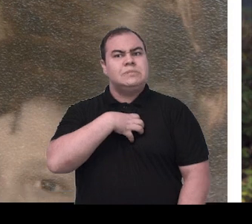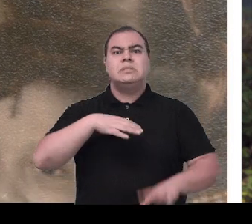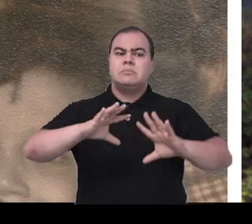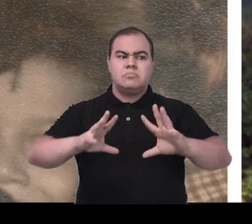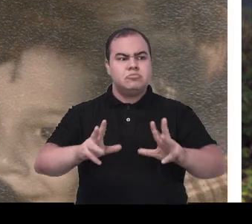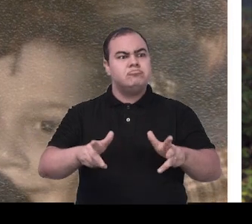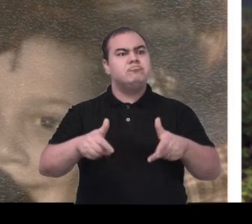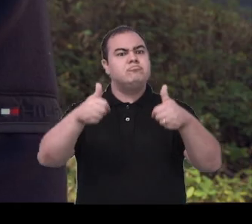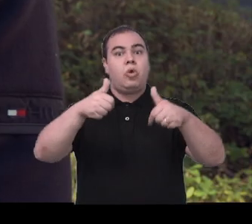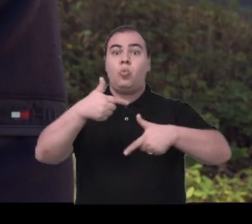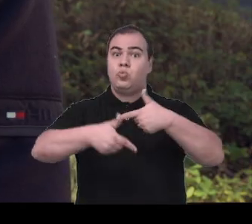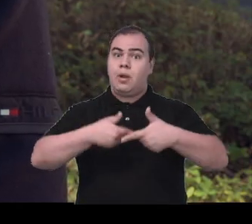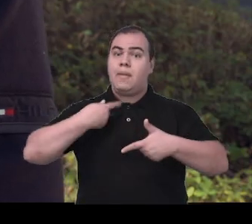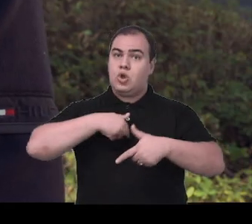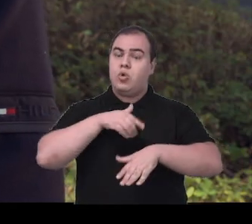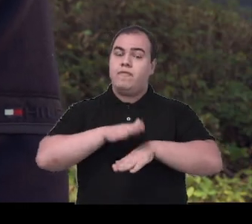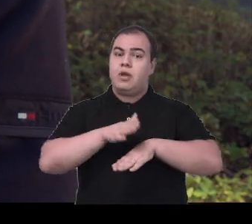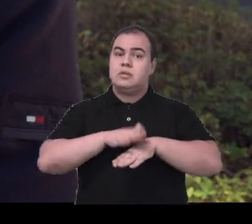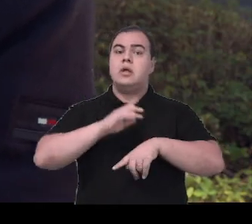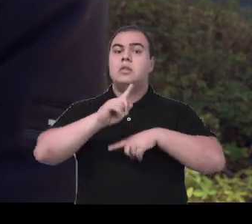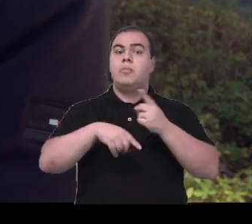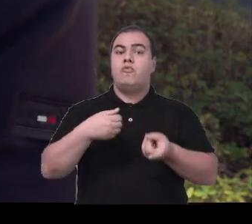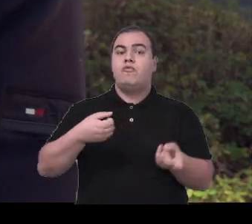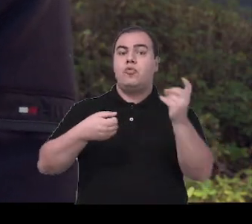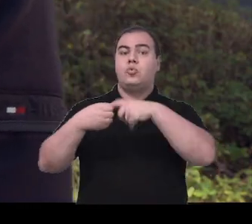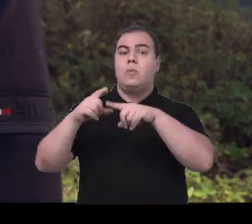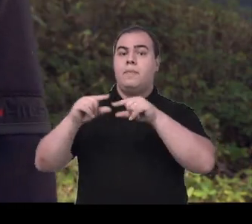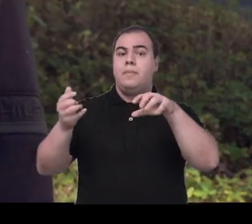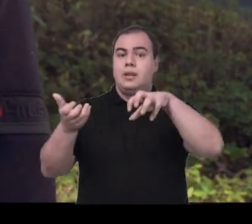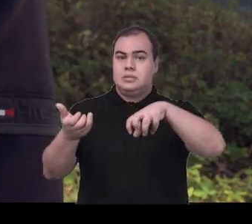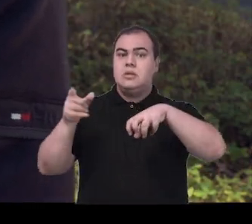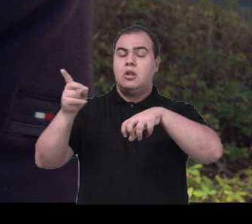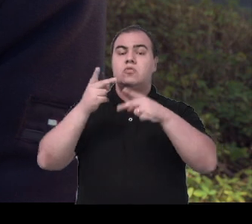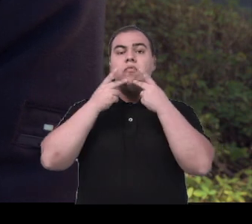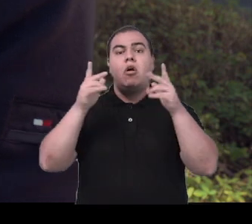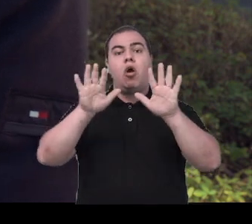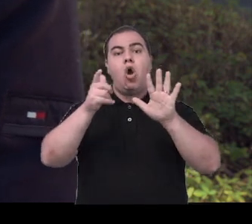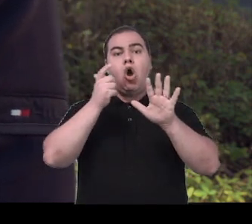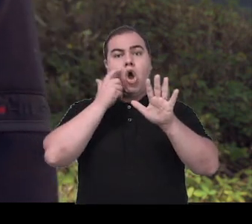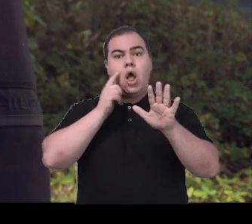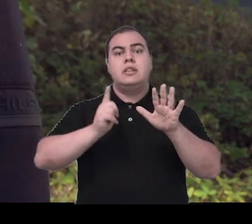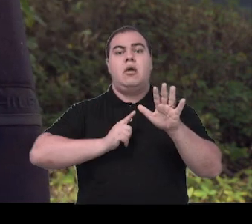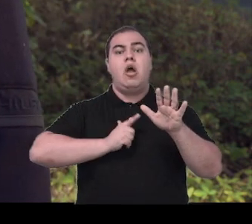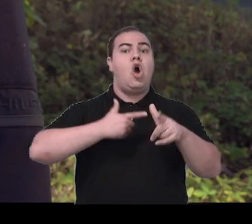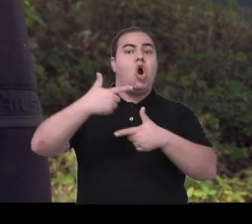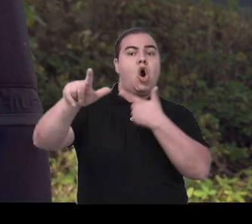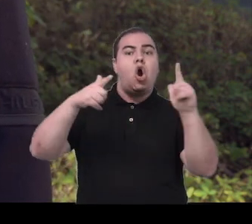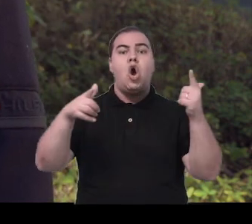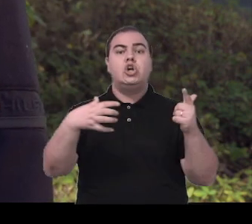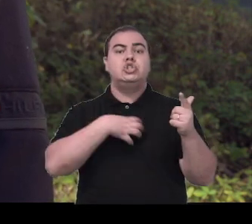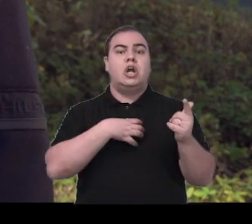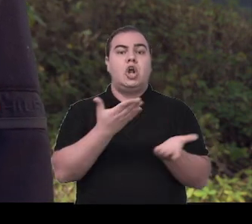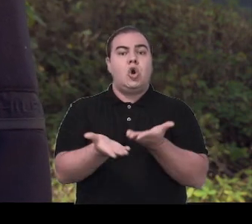sensibilizados positivamente com o trabalho que tinham. E quando voltaram para Brasília, falaram, escuta, tem outros